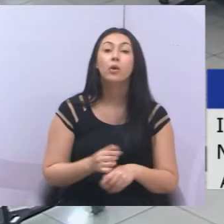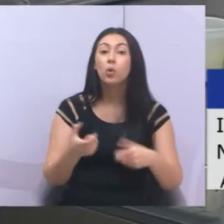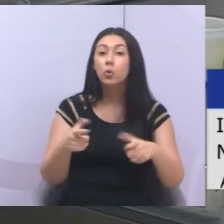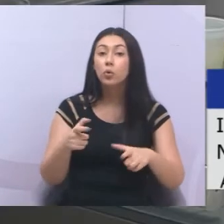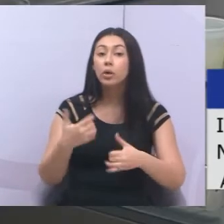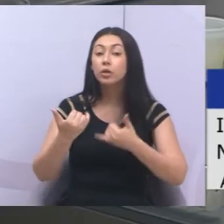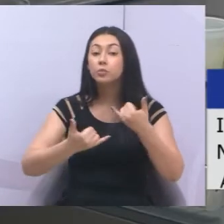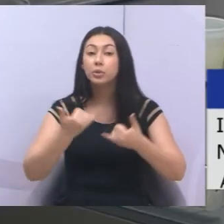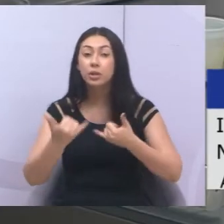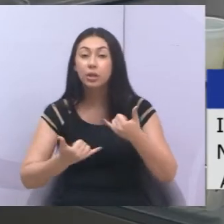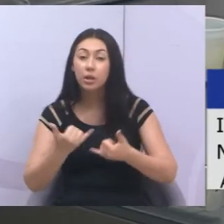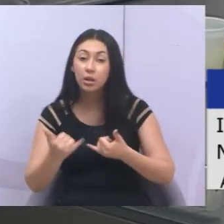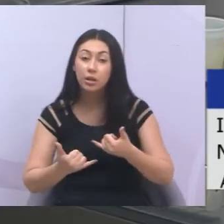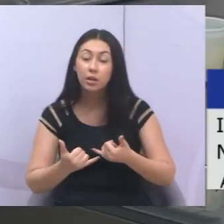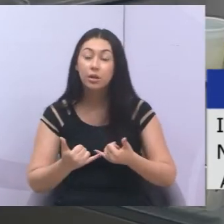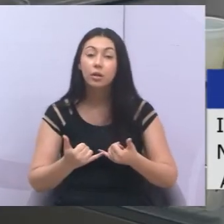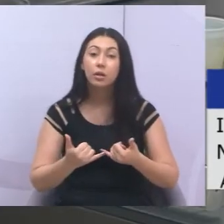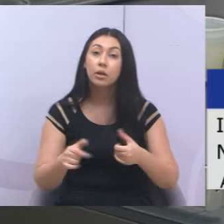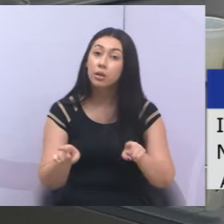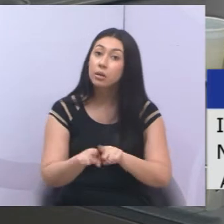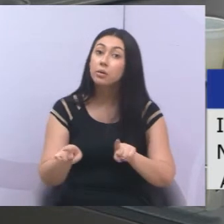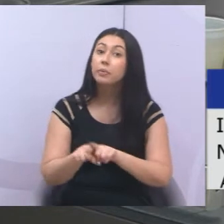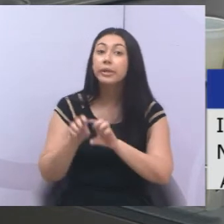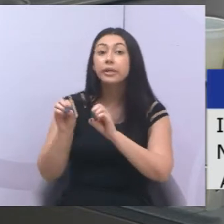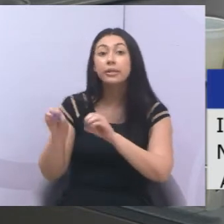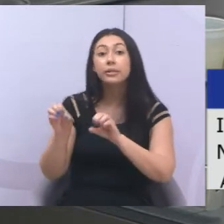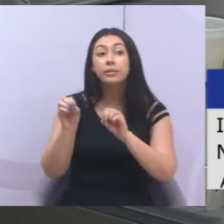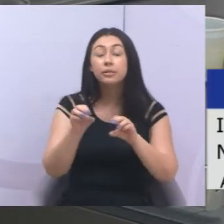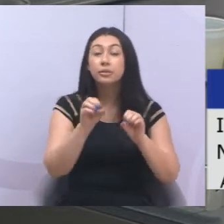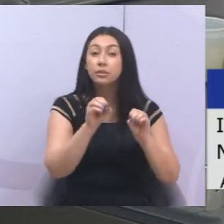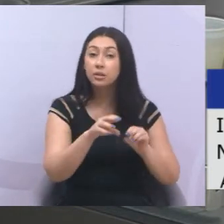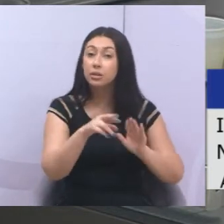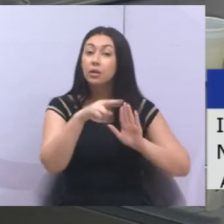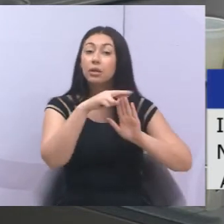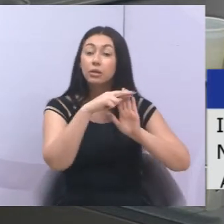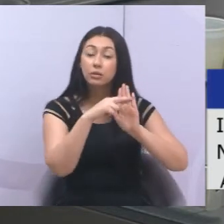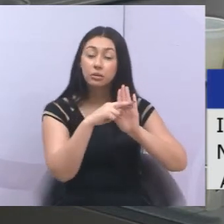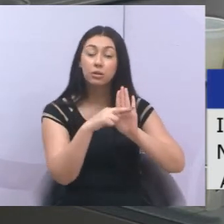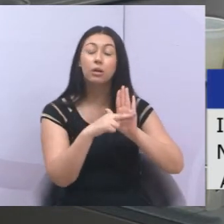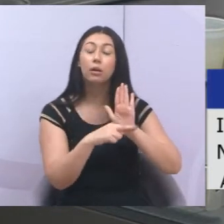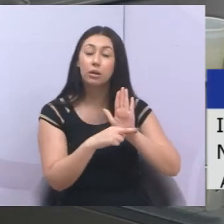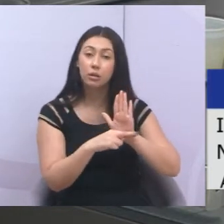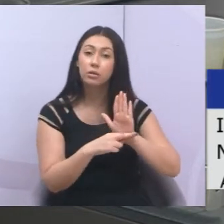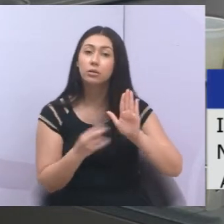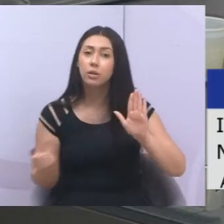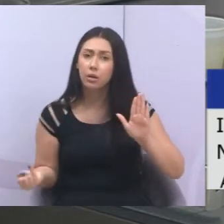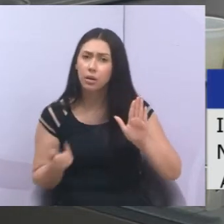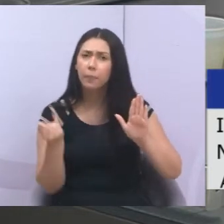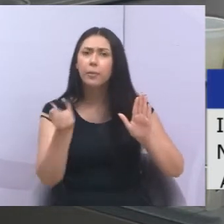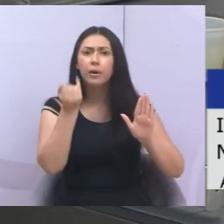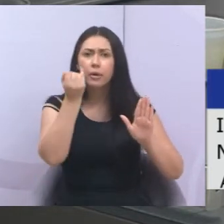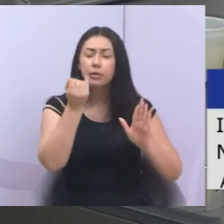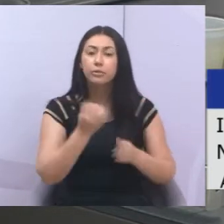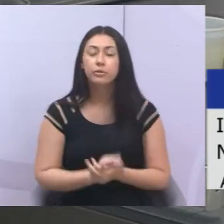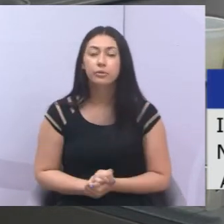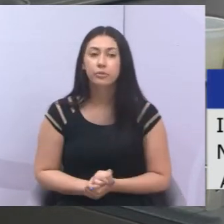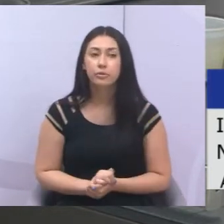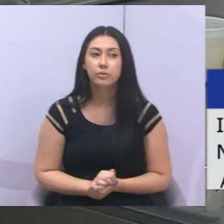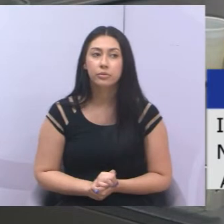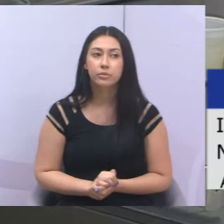aprendizagem, seja no momento formal ou não, eles são importantíssimos para o desenvolvimento da